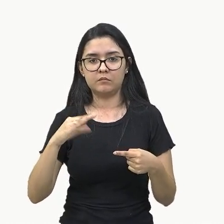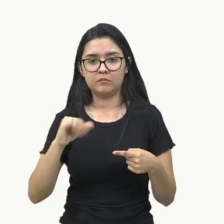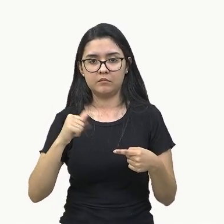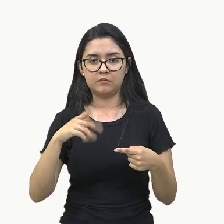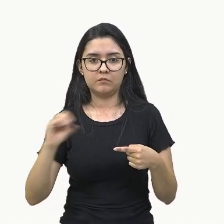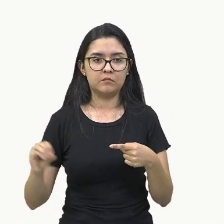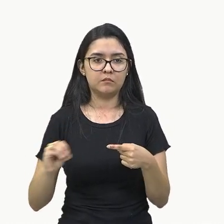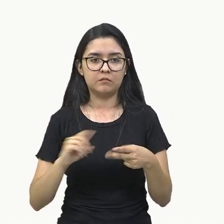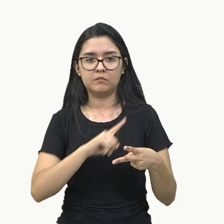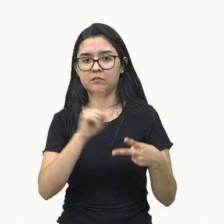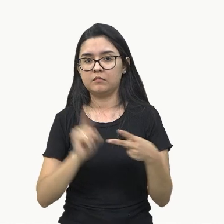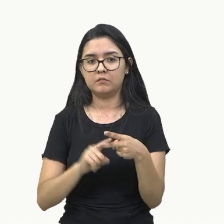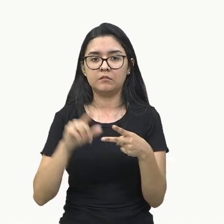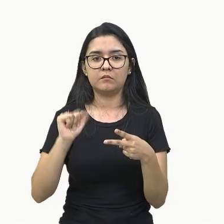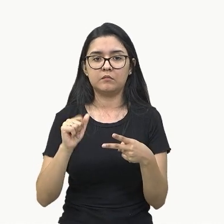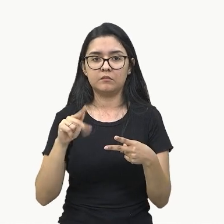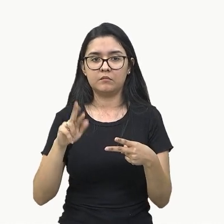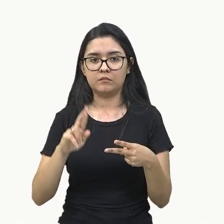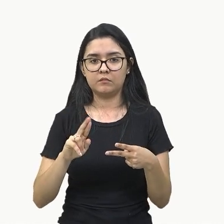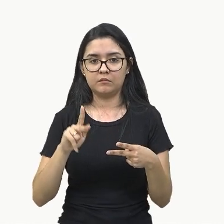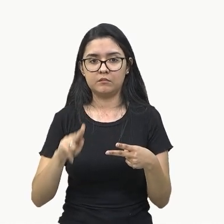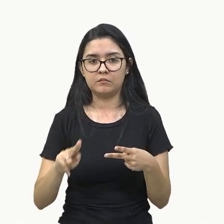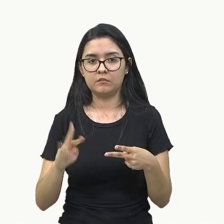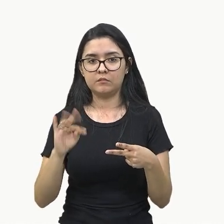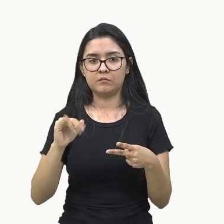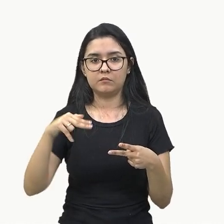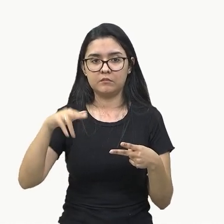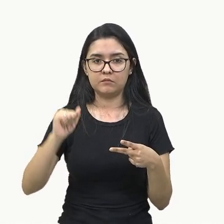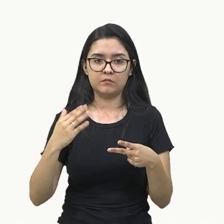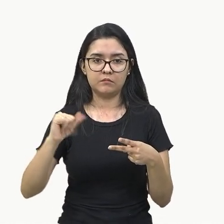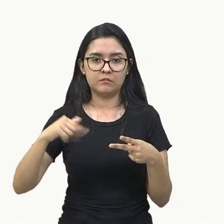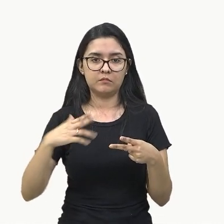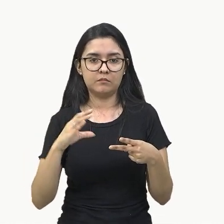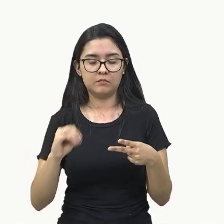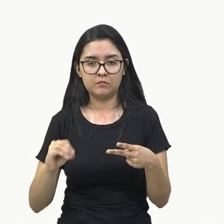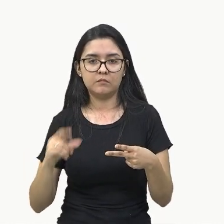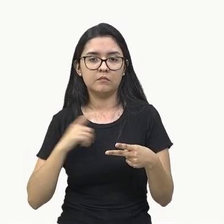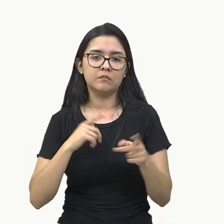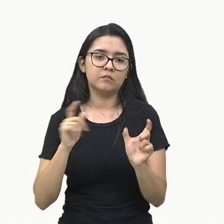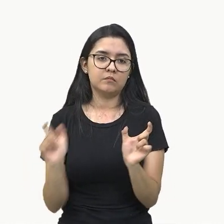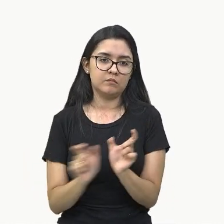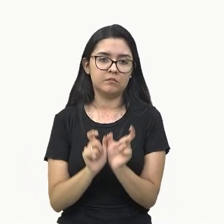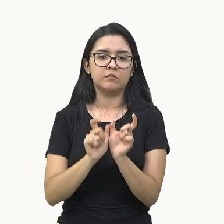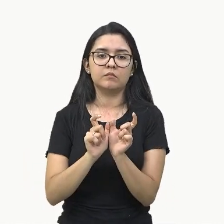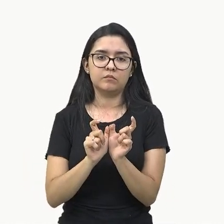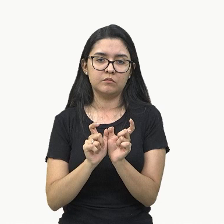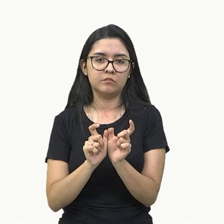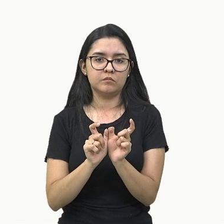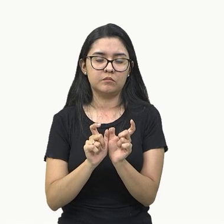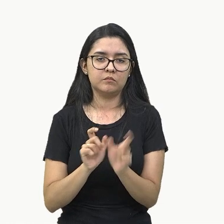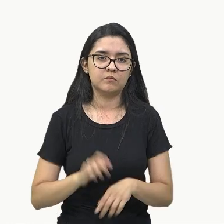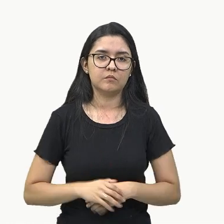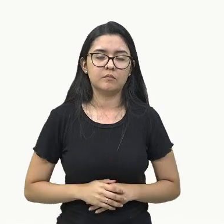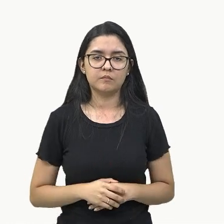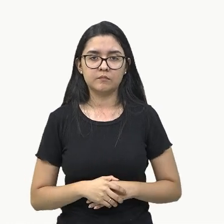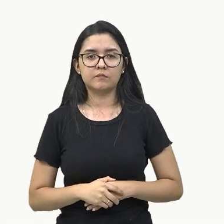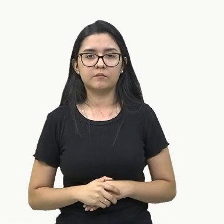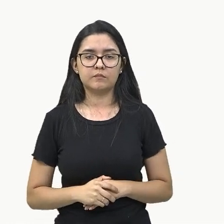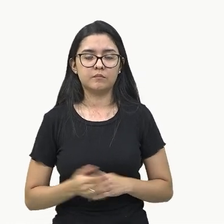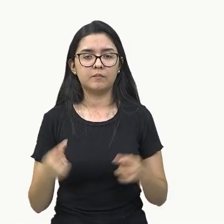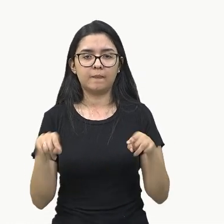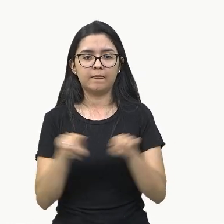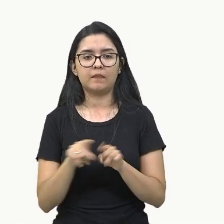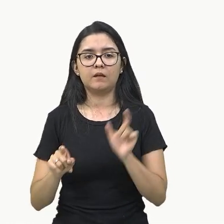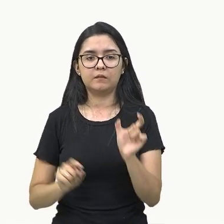por aglutinação. Justapor é colocar ao lado, colocar assim, enfim. As palavras